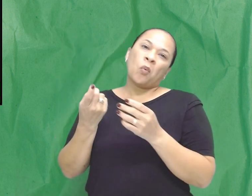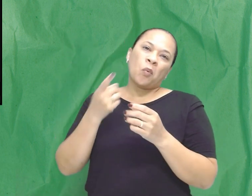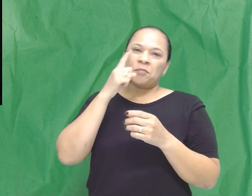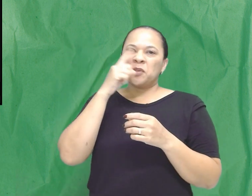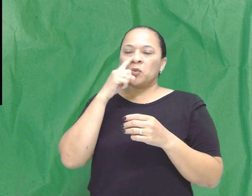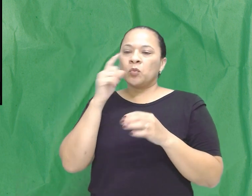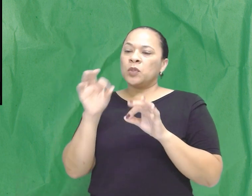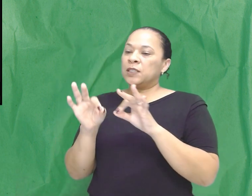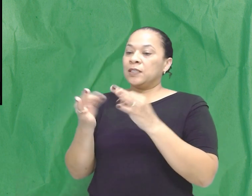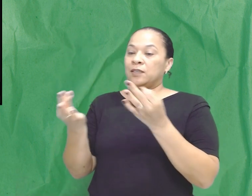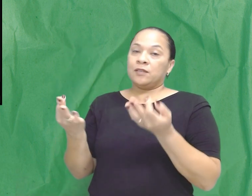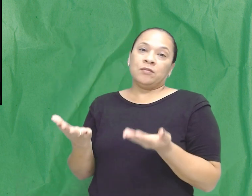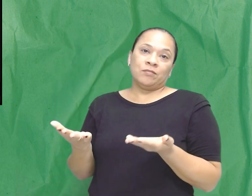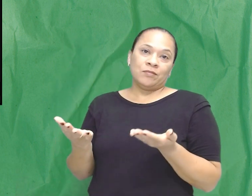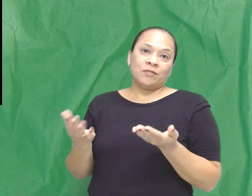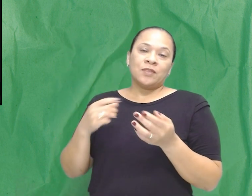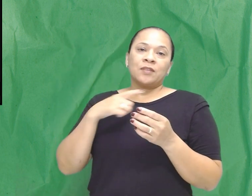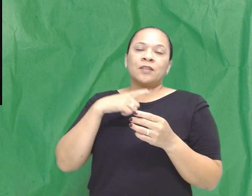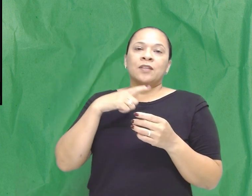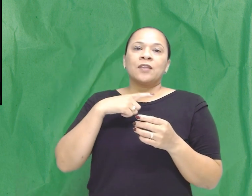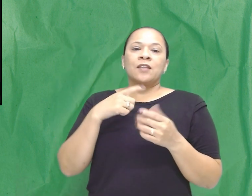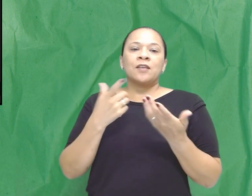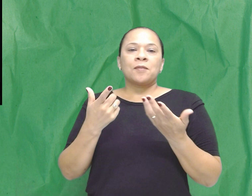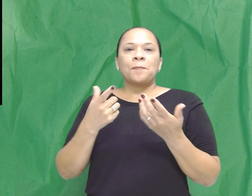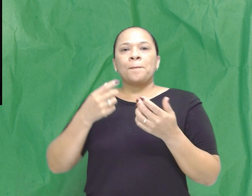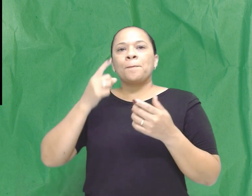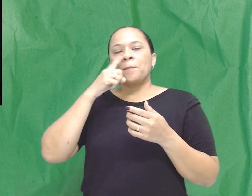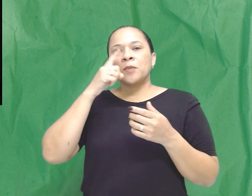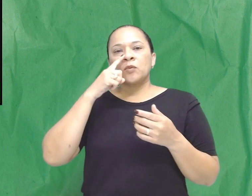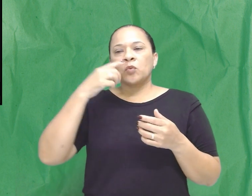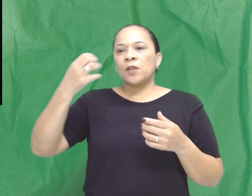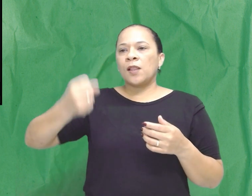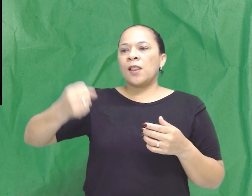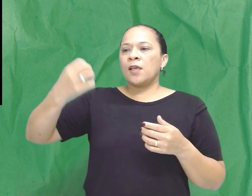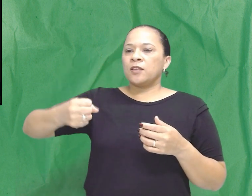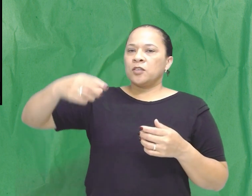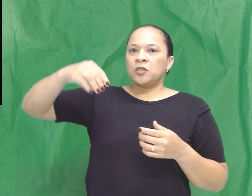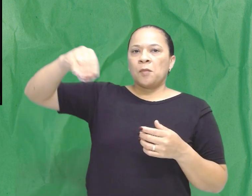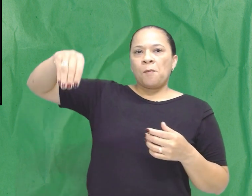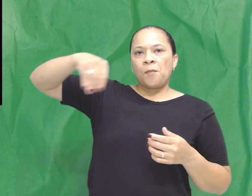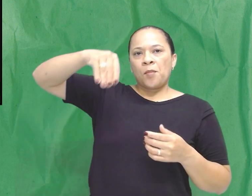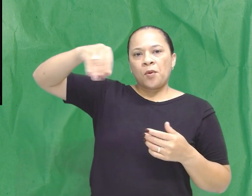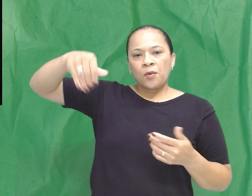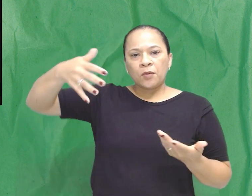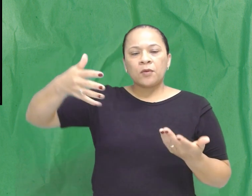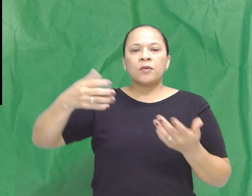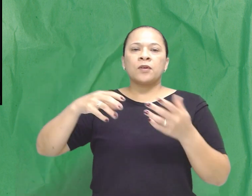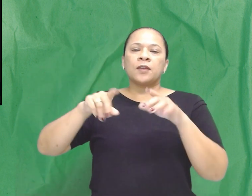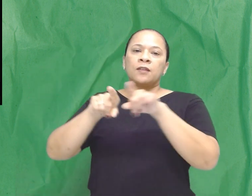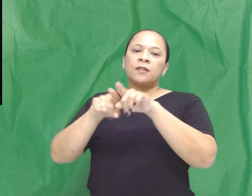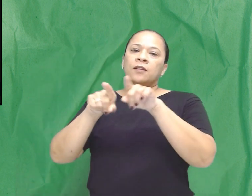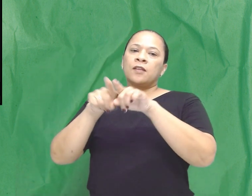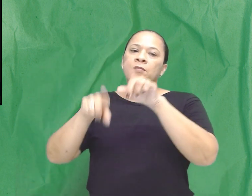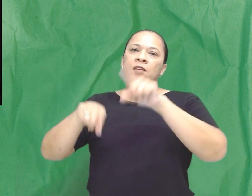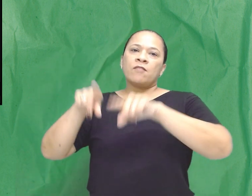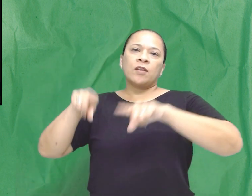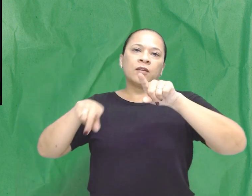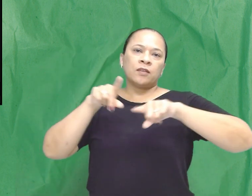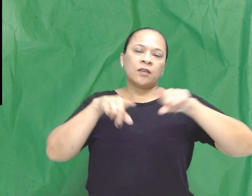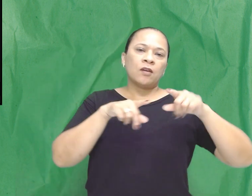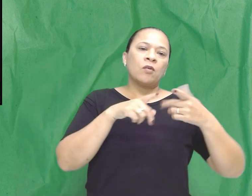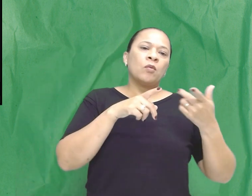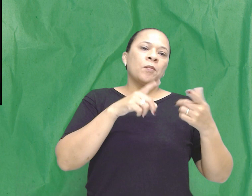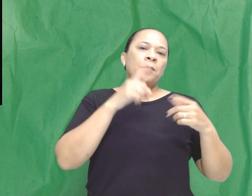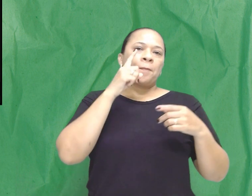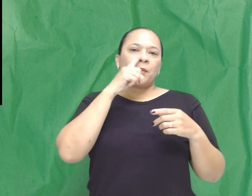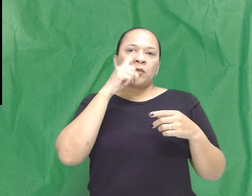né? Vocês vão aprender a receita do biscoito de leite em pó, vocês vão aprender uma variação do biscoito de baunilha, que é o